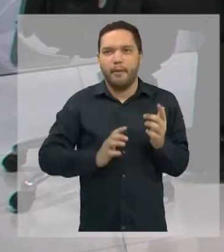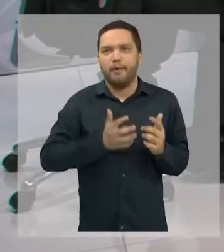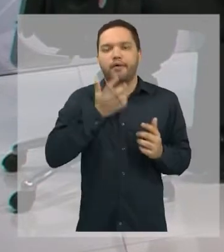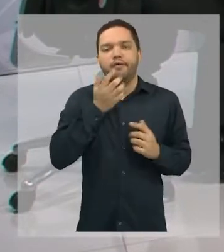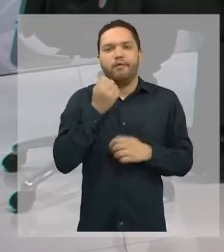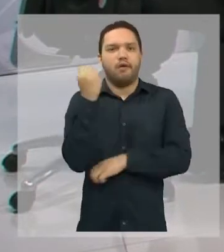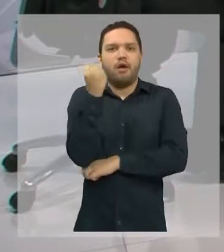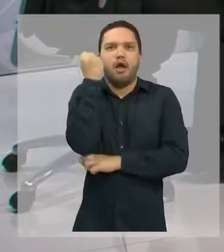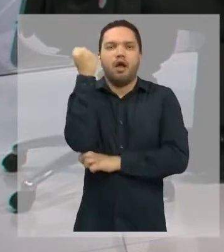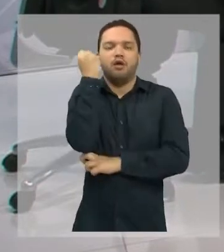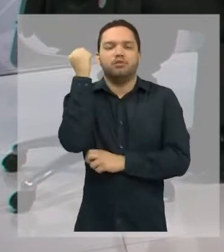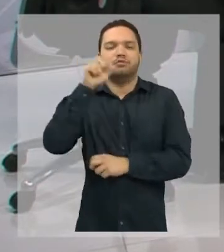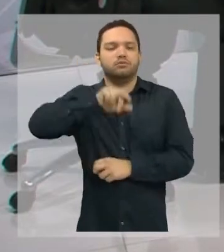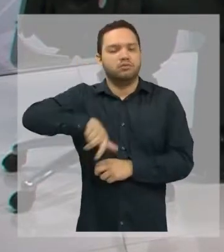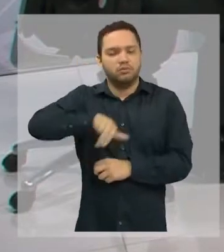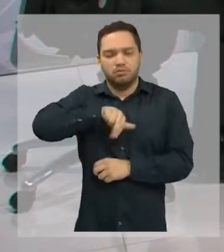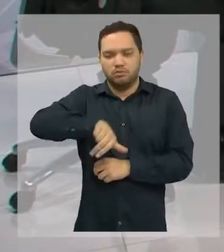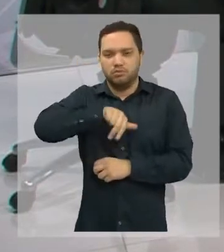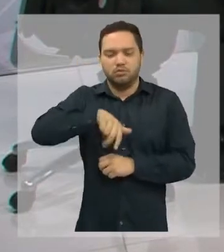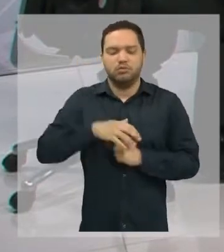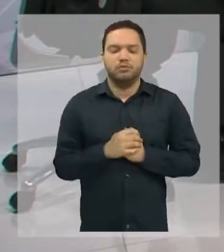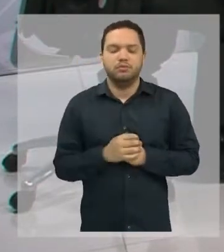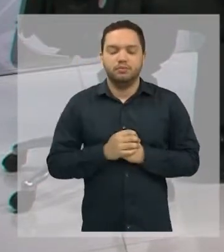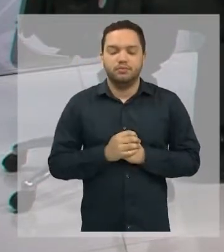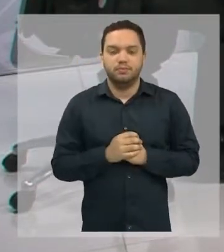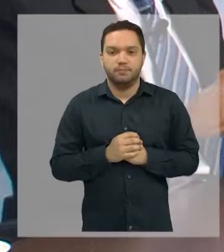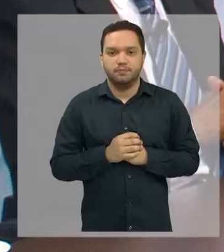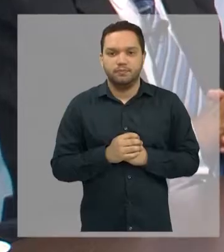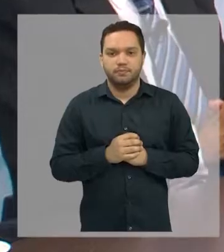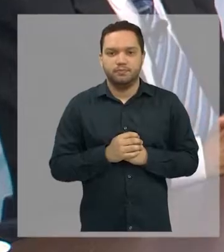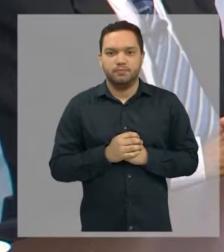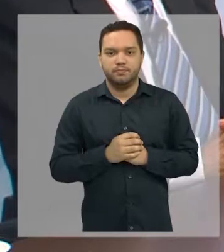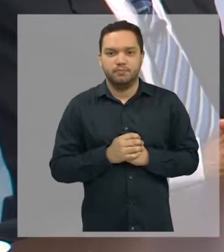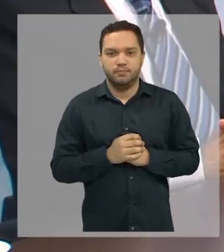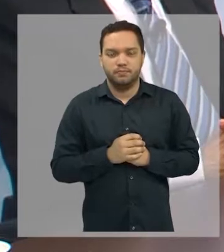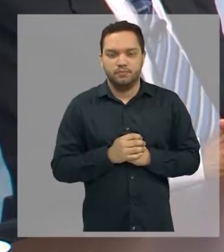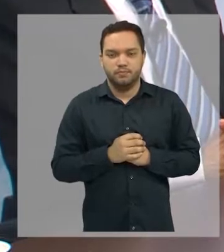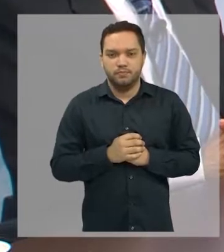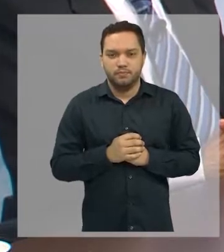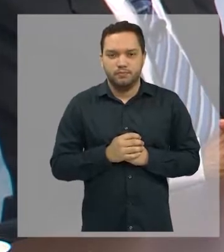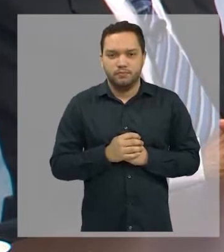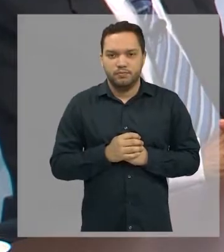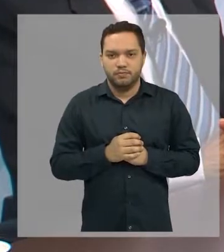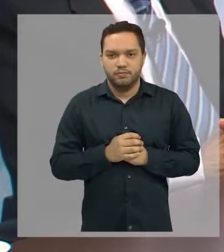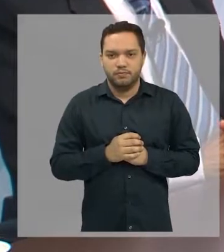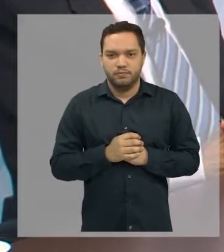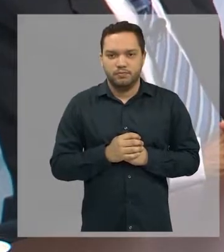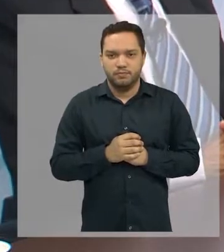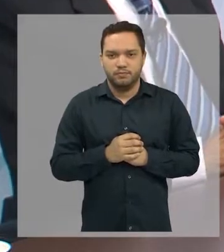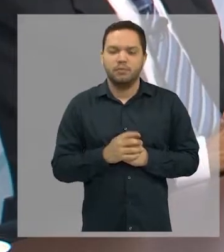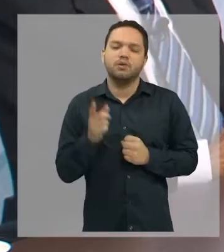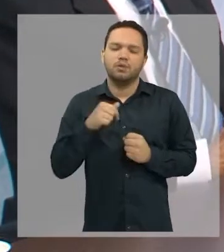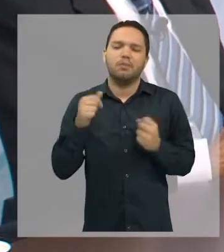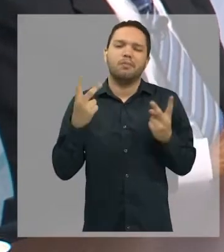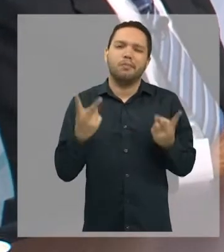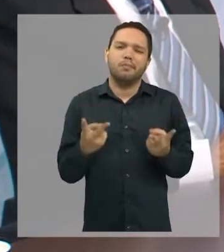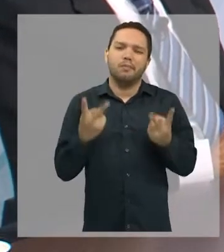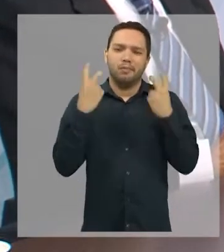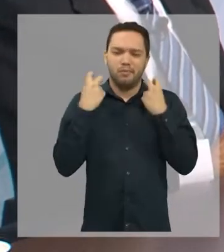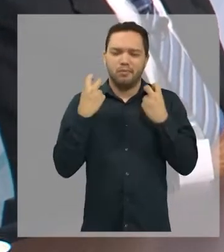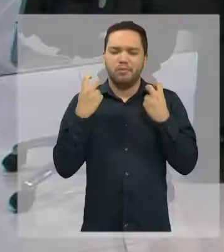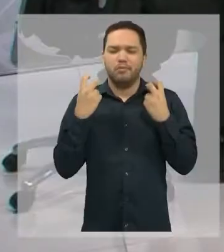que o Poder Legislativo possa legislar sobre o que fazer. Ainda que se